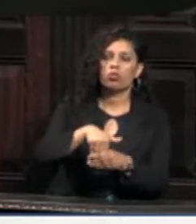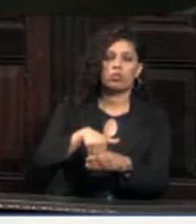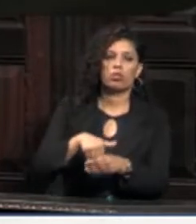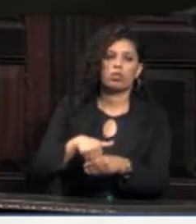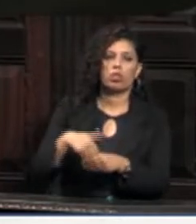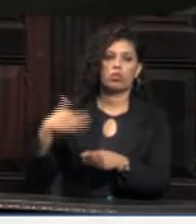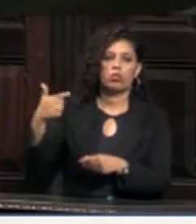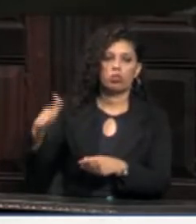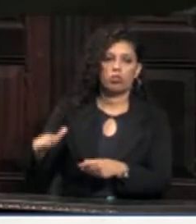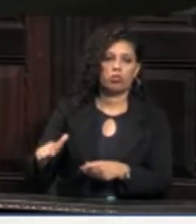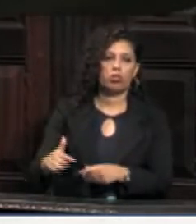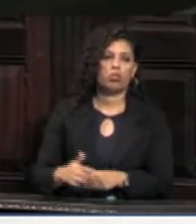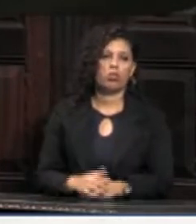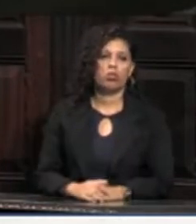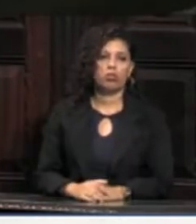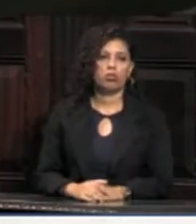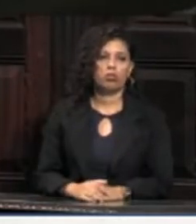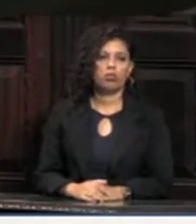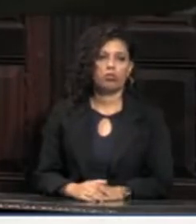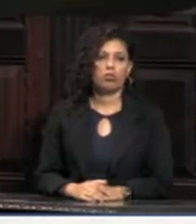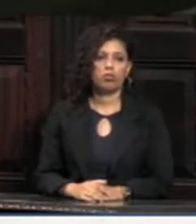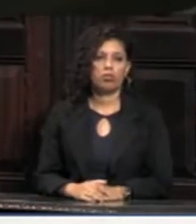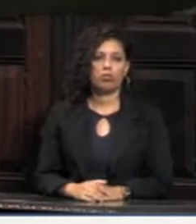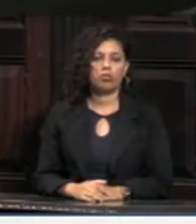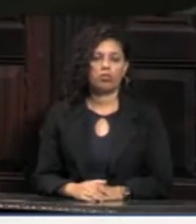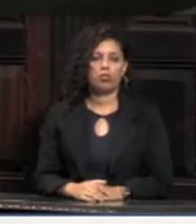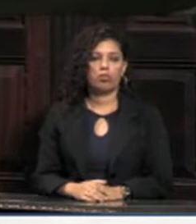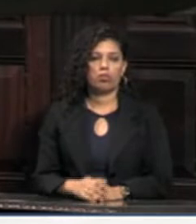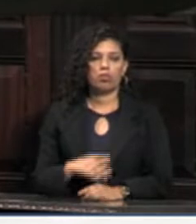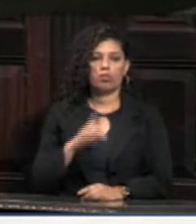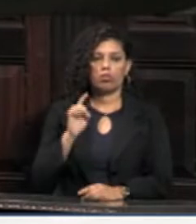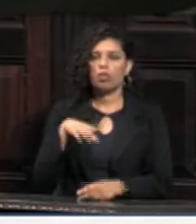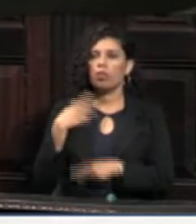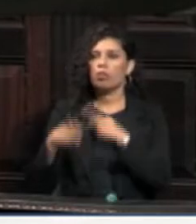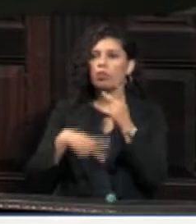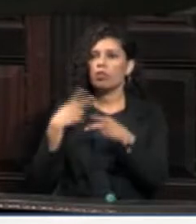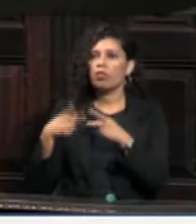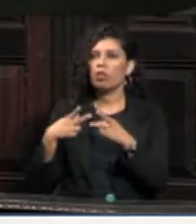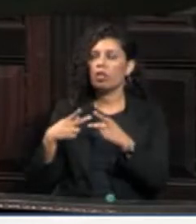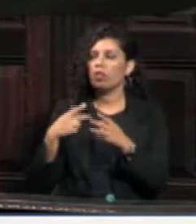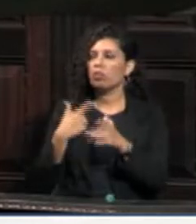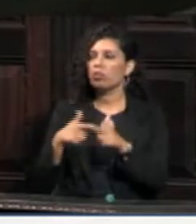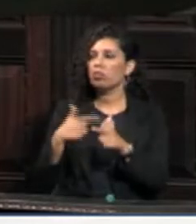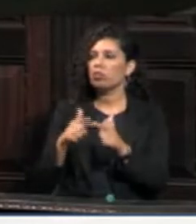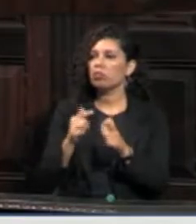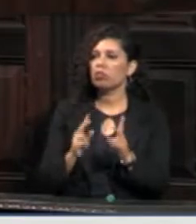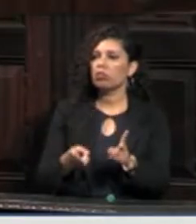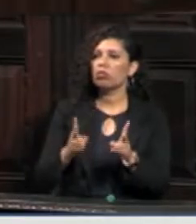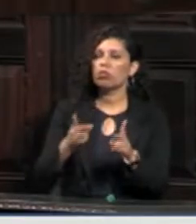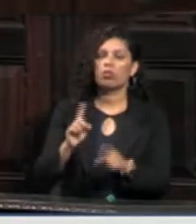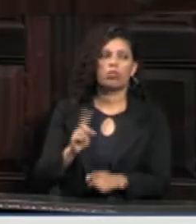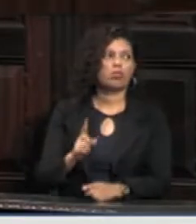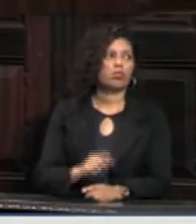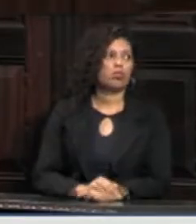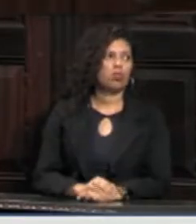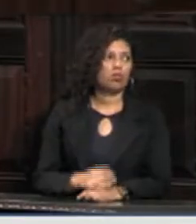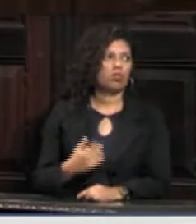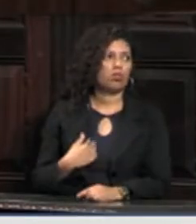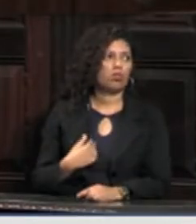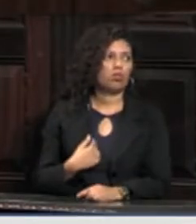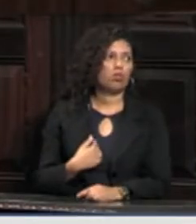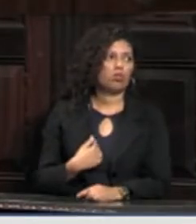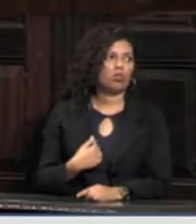aí vamos à pauta e vamos analisar as emendas. É só para dizer que tem um meio entendimento até a próxima terça-feira. Eu concordo,